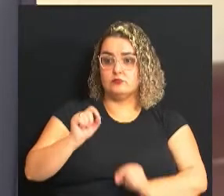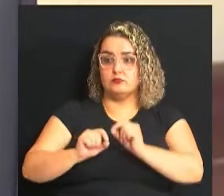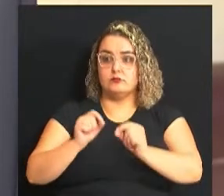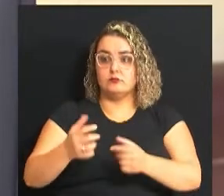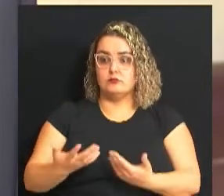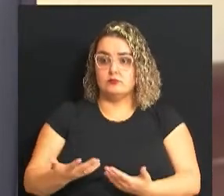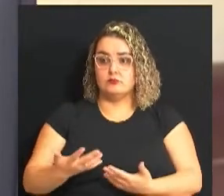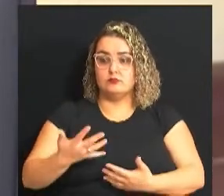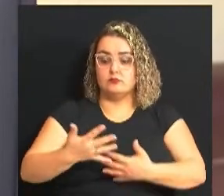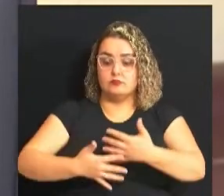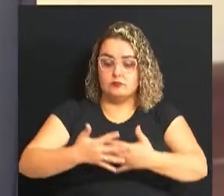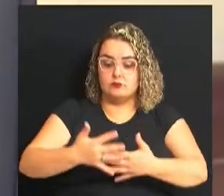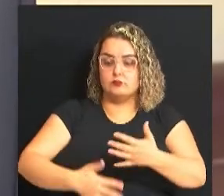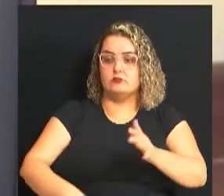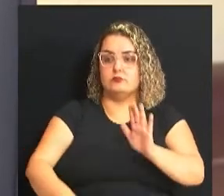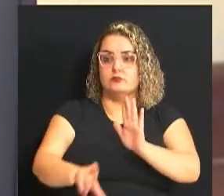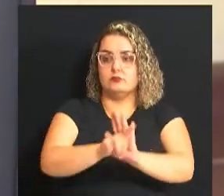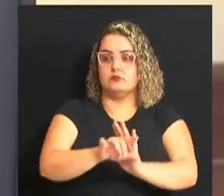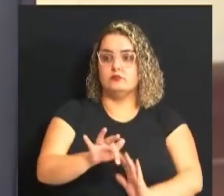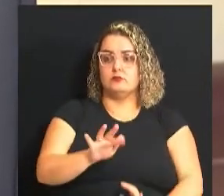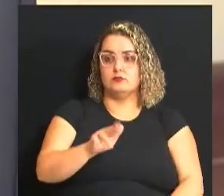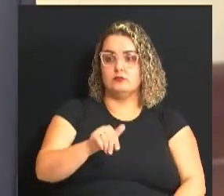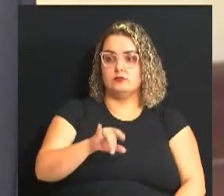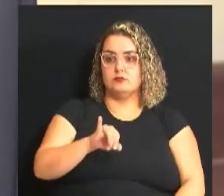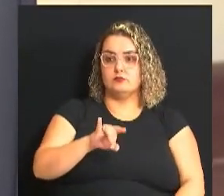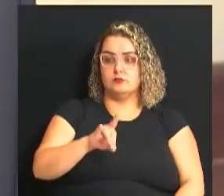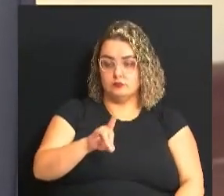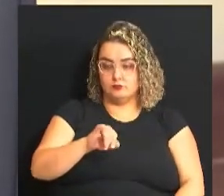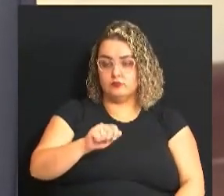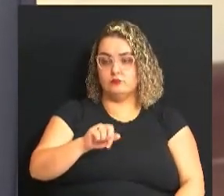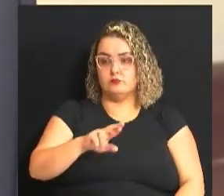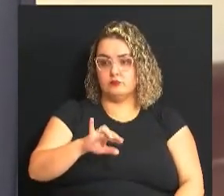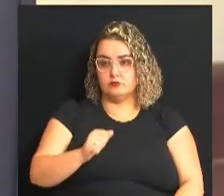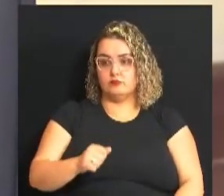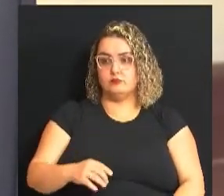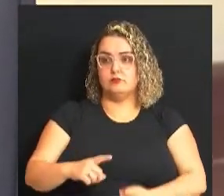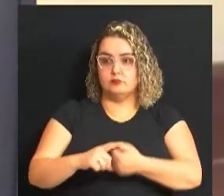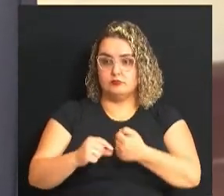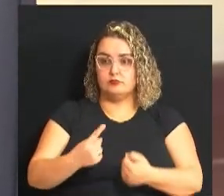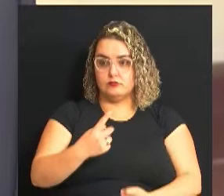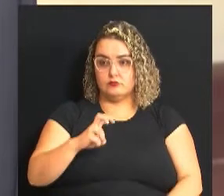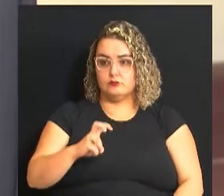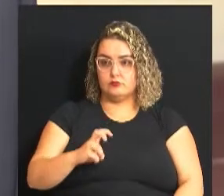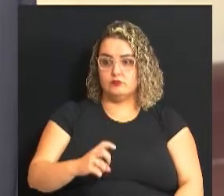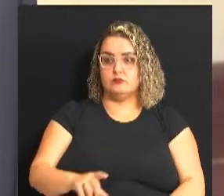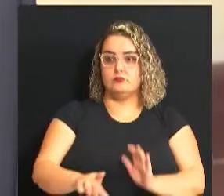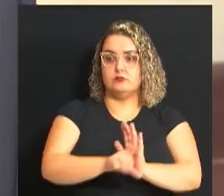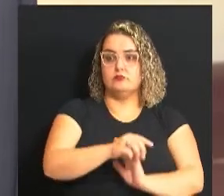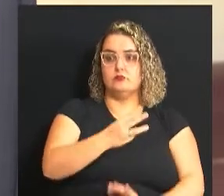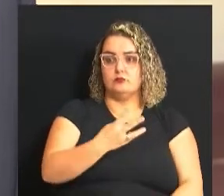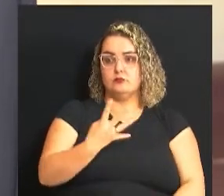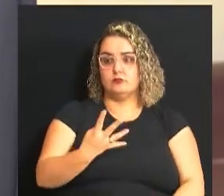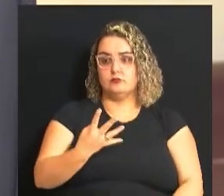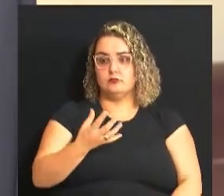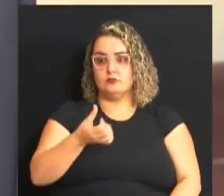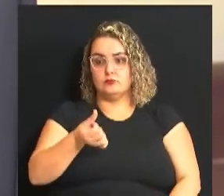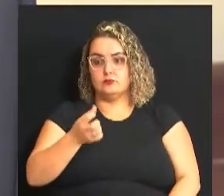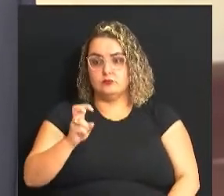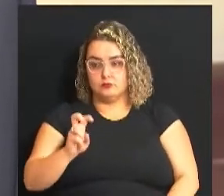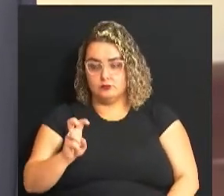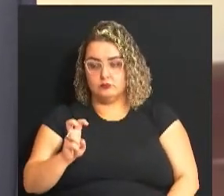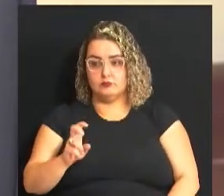a legitimação fundiária. Se nós pegarmos lá no artigo 15 da lei 13.465, tem um rol